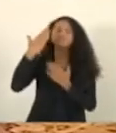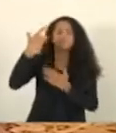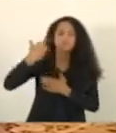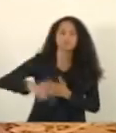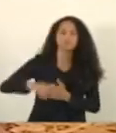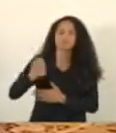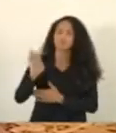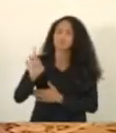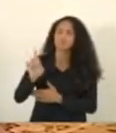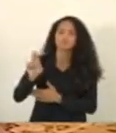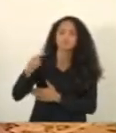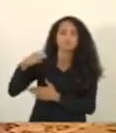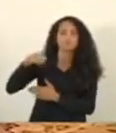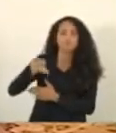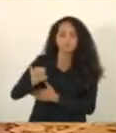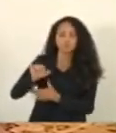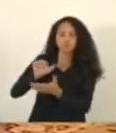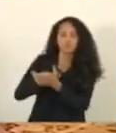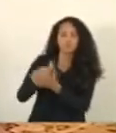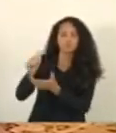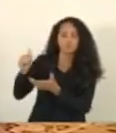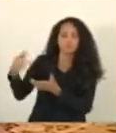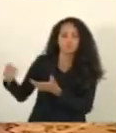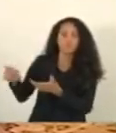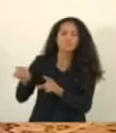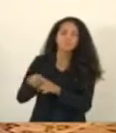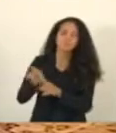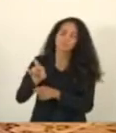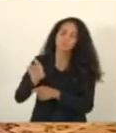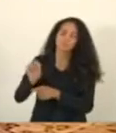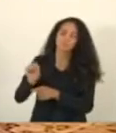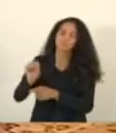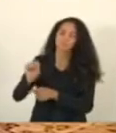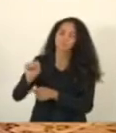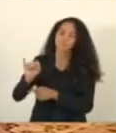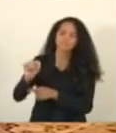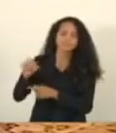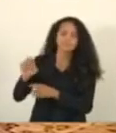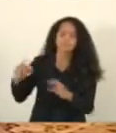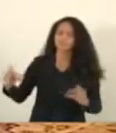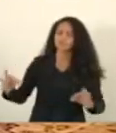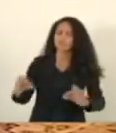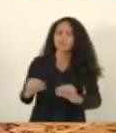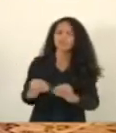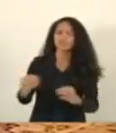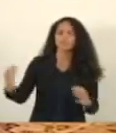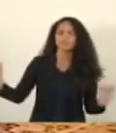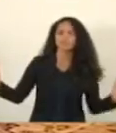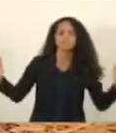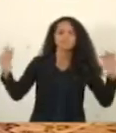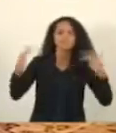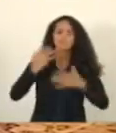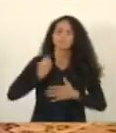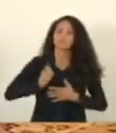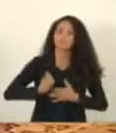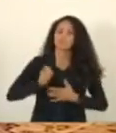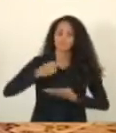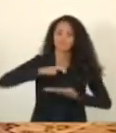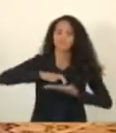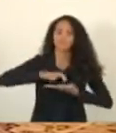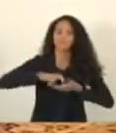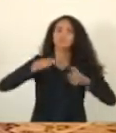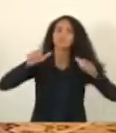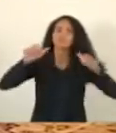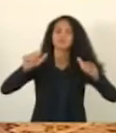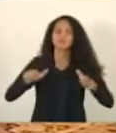interior, a sua senhora Rosiane Broedel e a todos os que participaram daquela manhã muito alegre na localidade